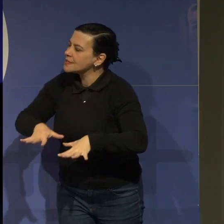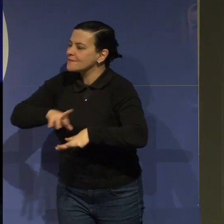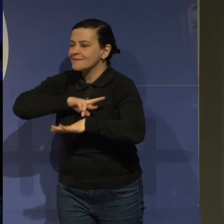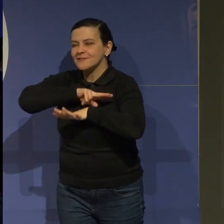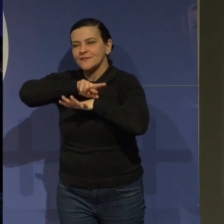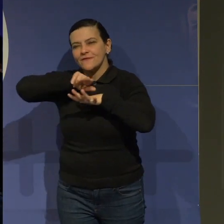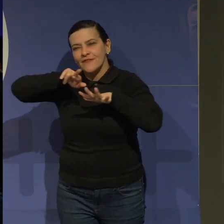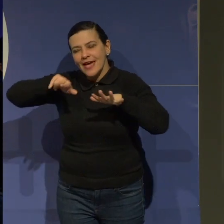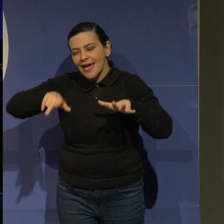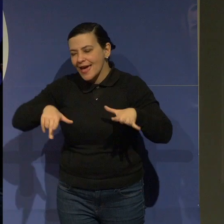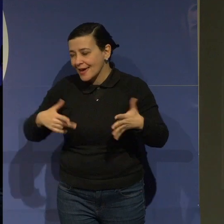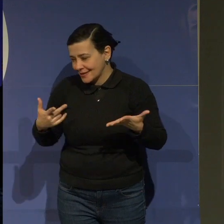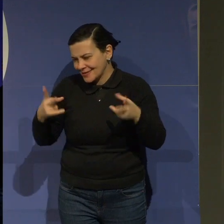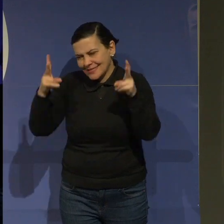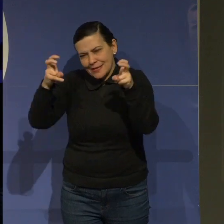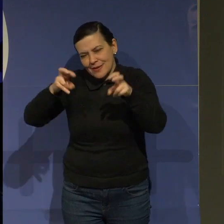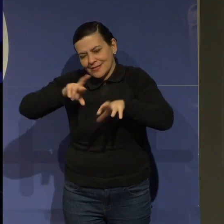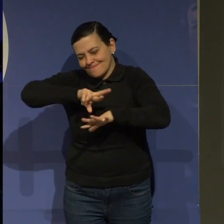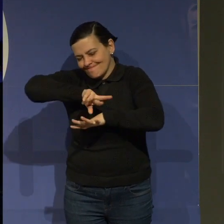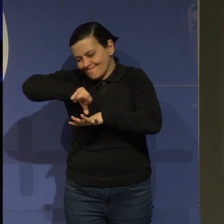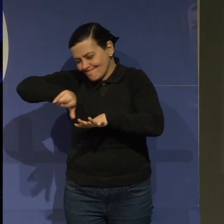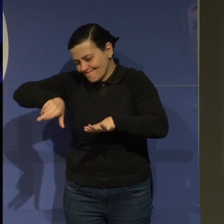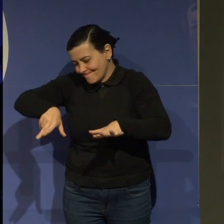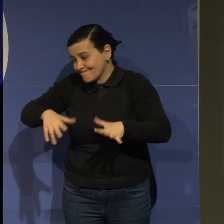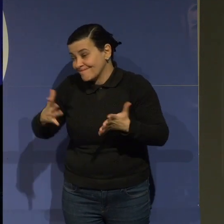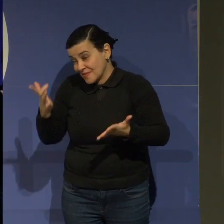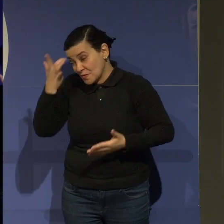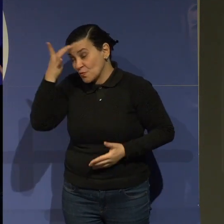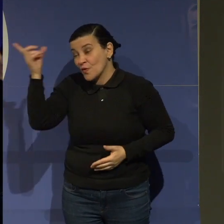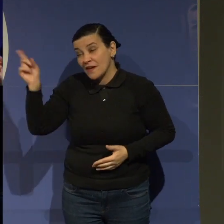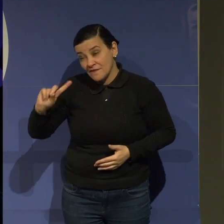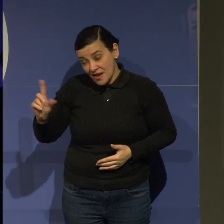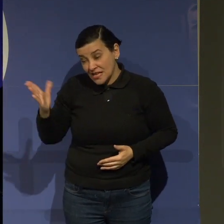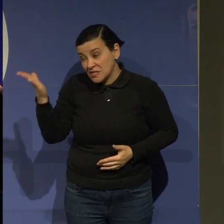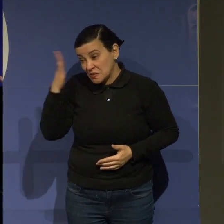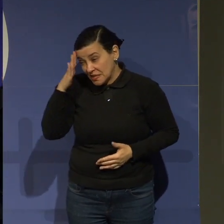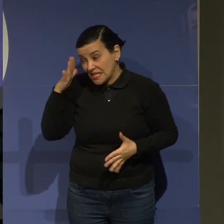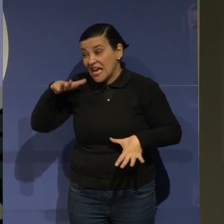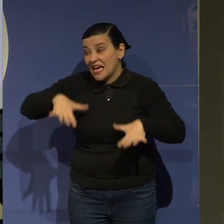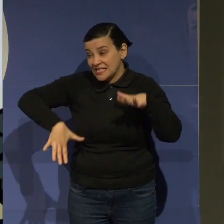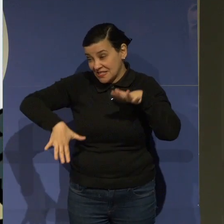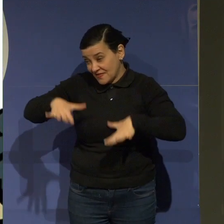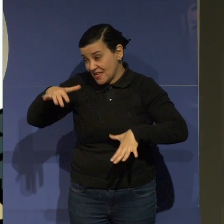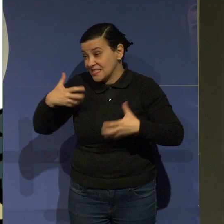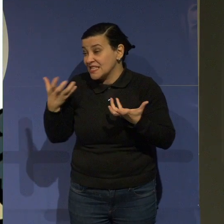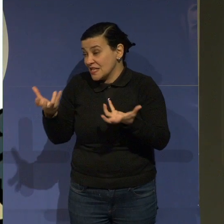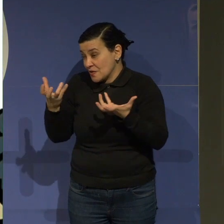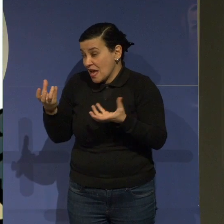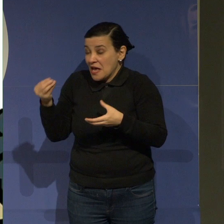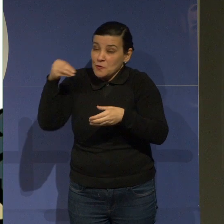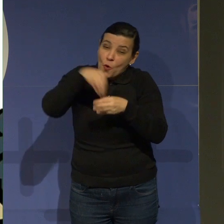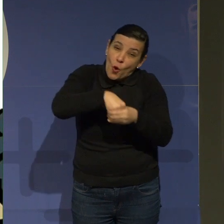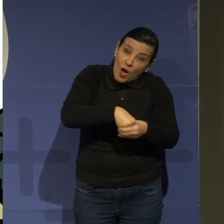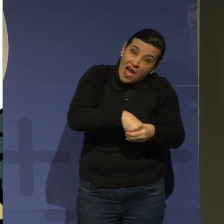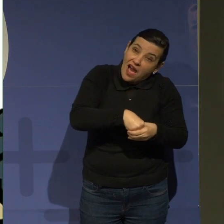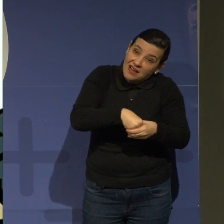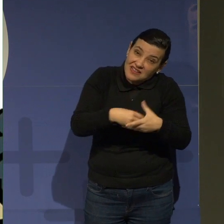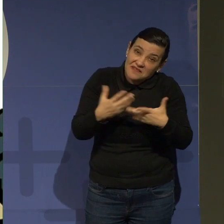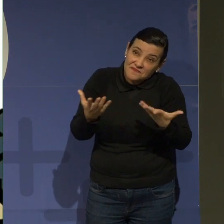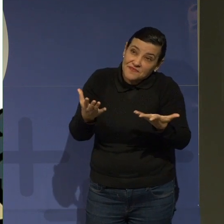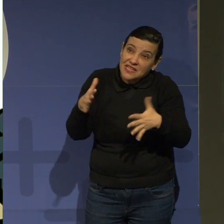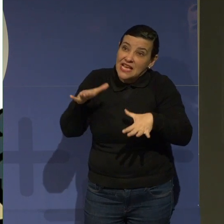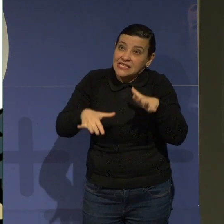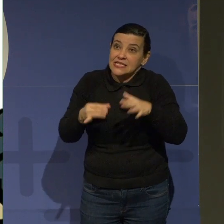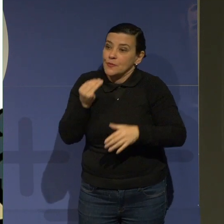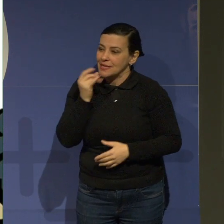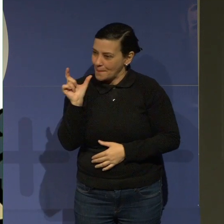diversa. E não é fácil. Eu tenho certeza. Às vezes eu quero colocar algo dois quadros que não seja no